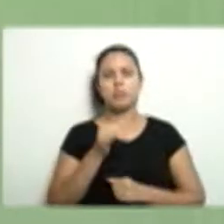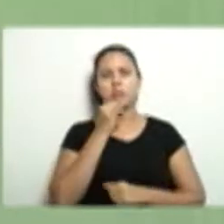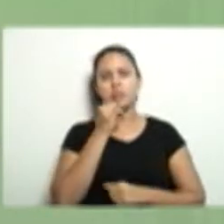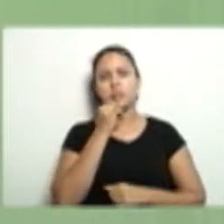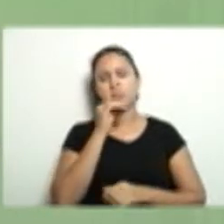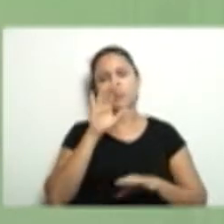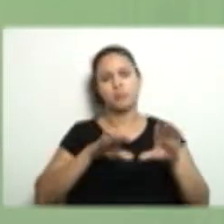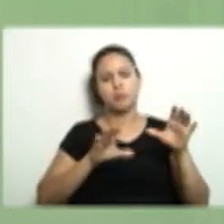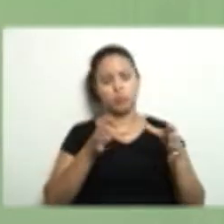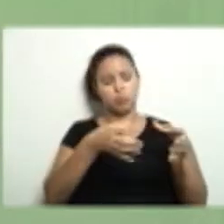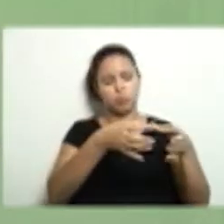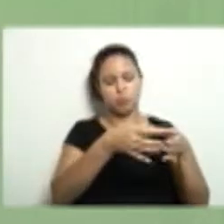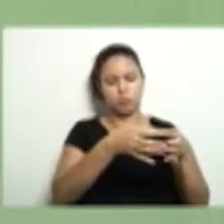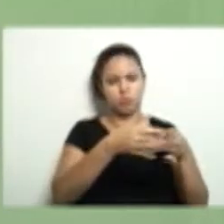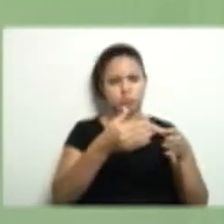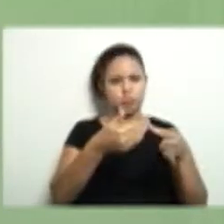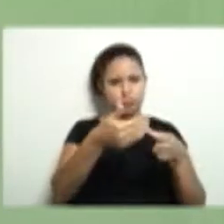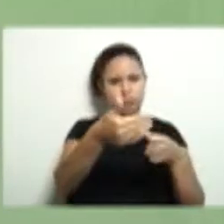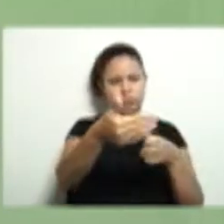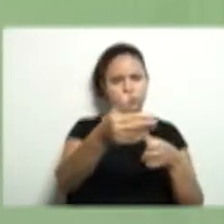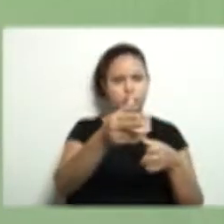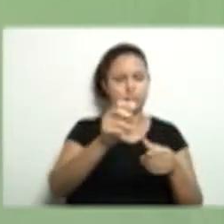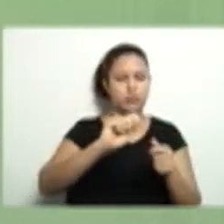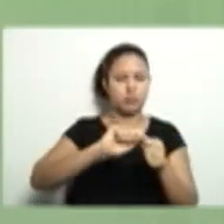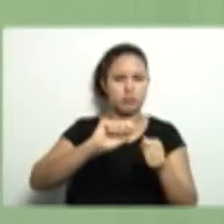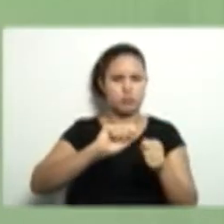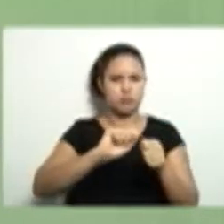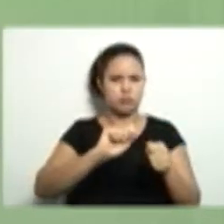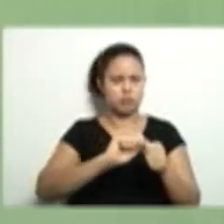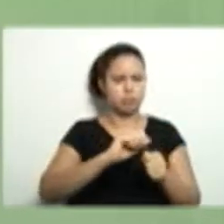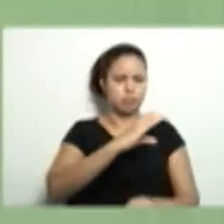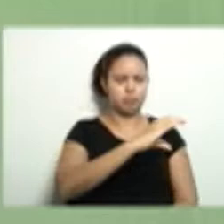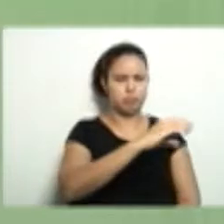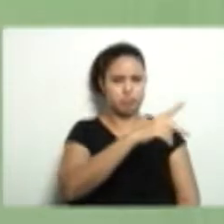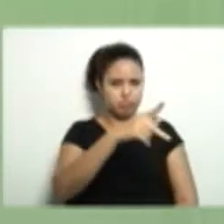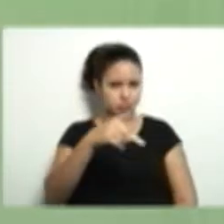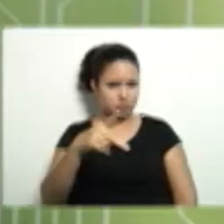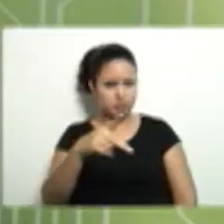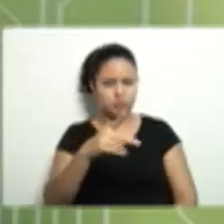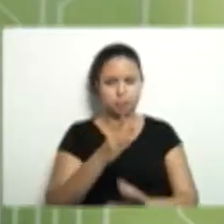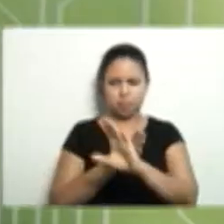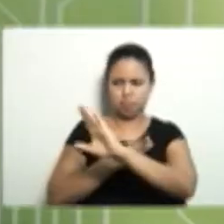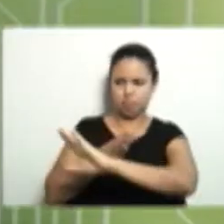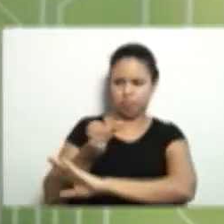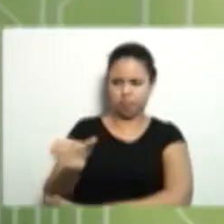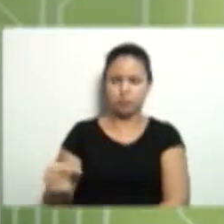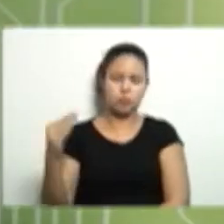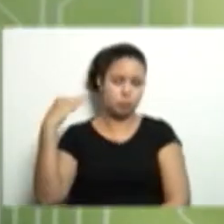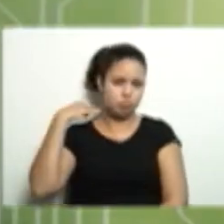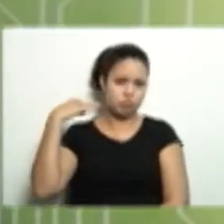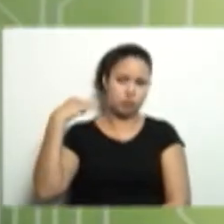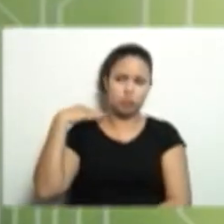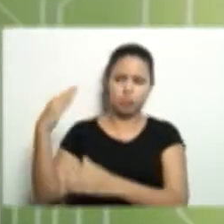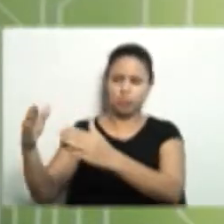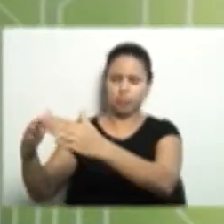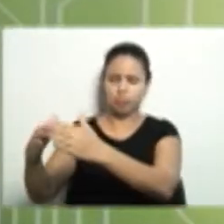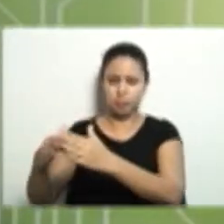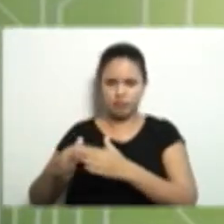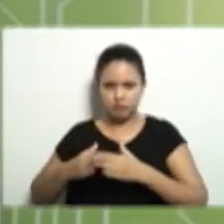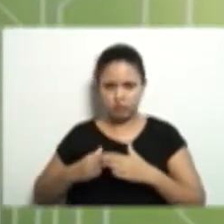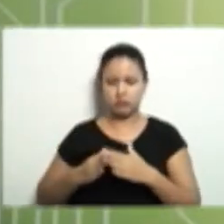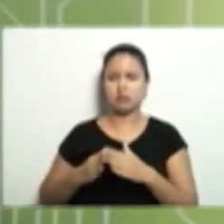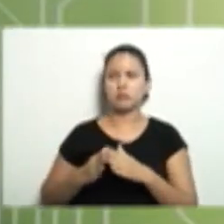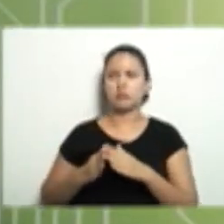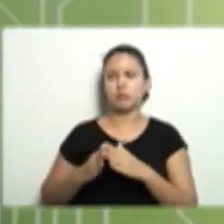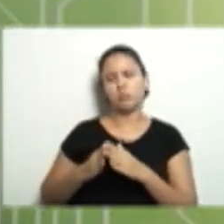da sua cooperativa, né, para fomentar o seu negócio, para financiar o seu modelo de negócio, você consegue sim acionar no seu banco